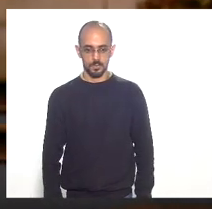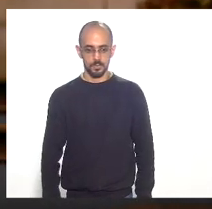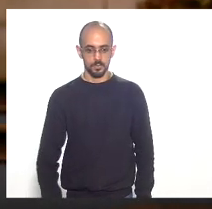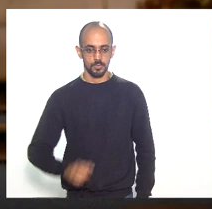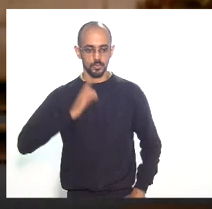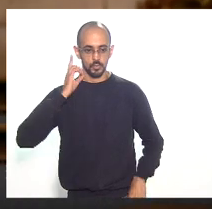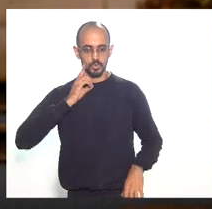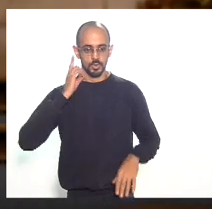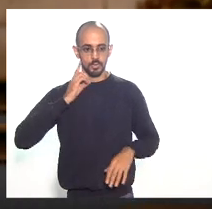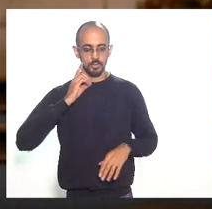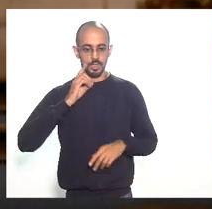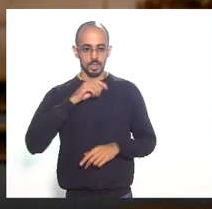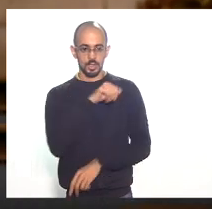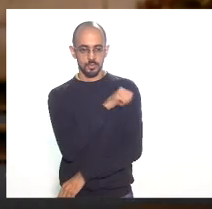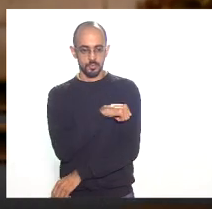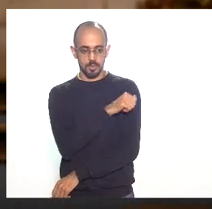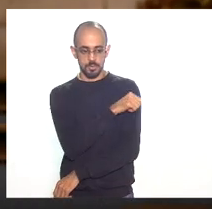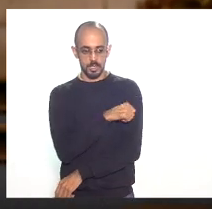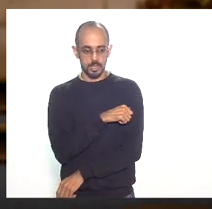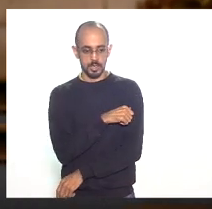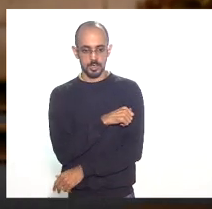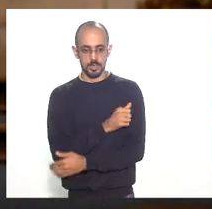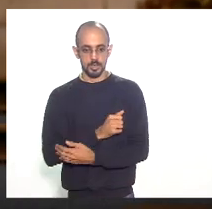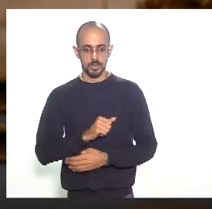Deputado da enfermeira Rejane.